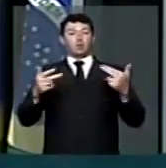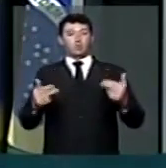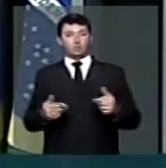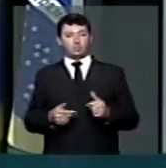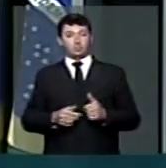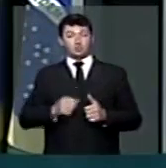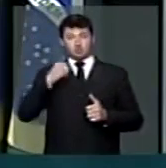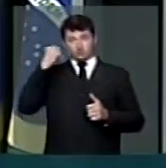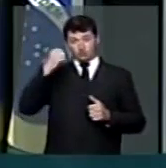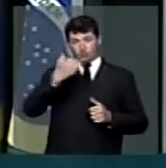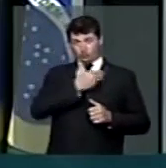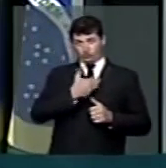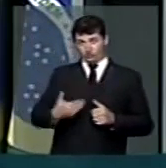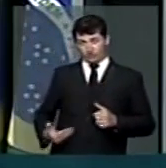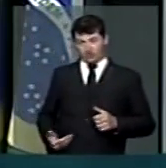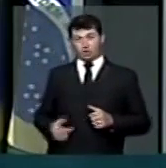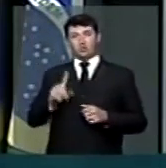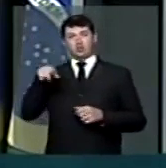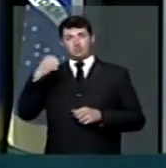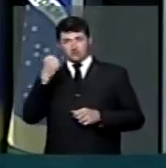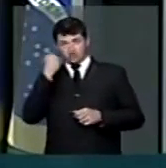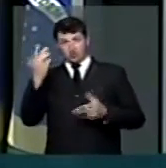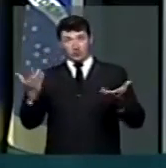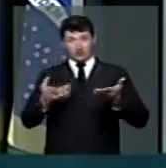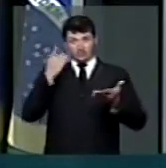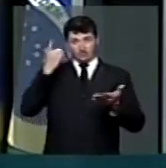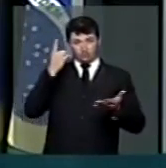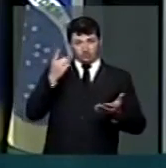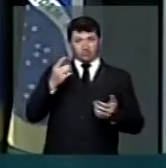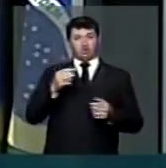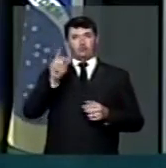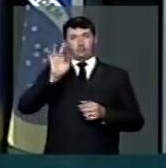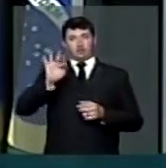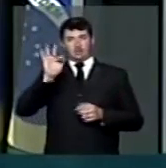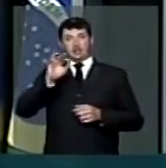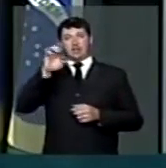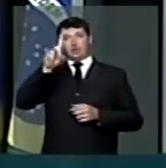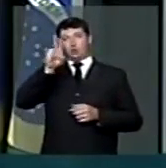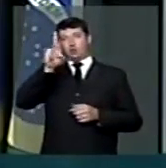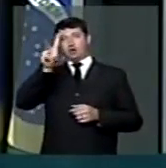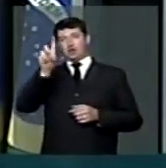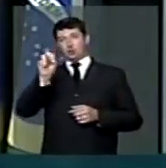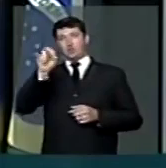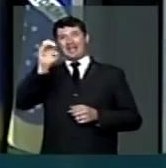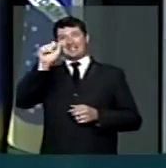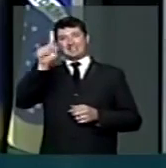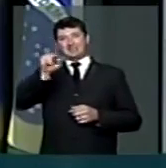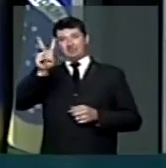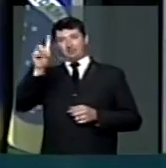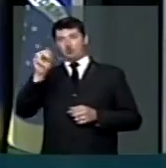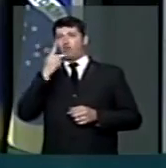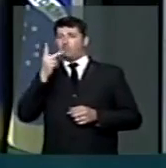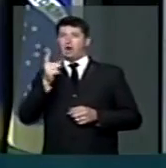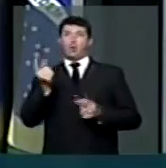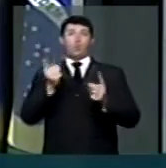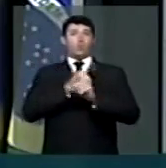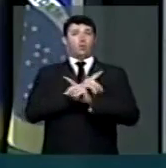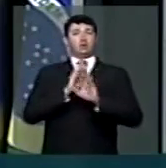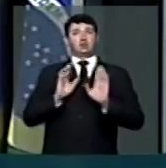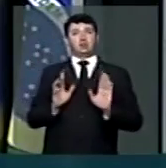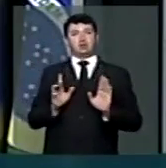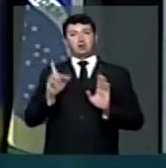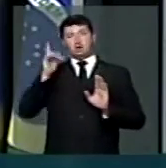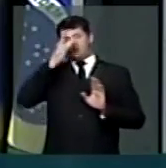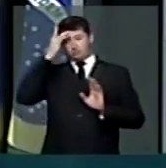então governador, depois senador e hoje deputado federal Eduardo Azeredo apontam para o contrário, apontam para